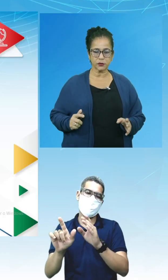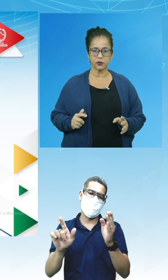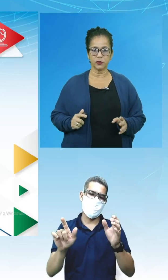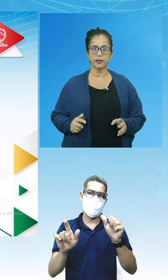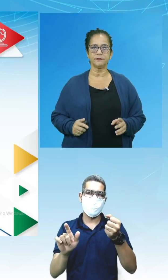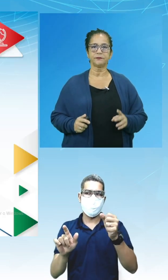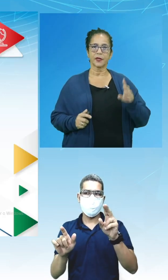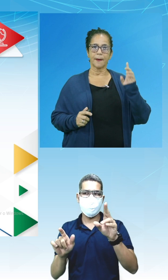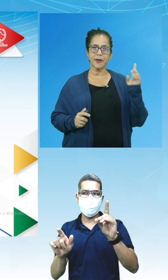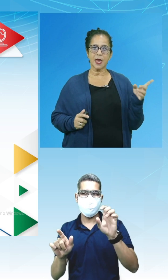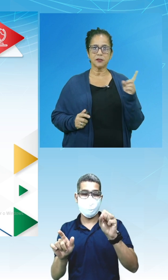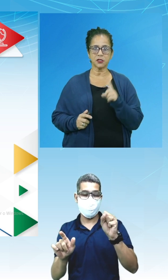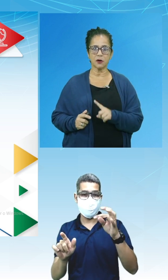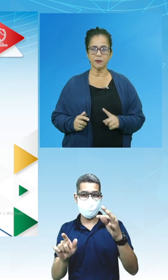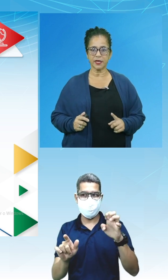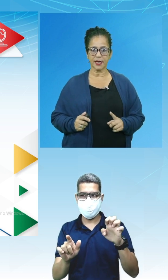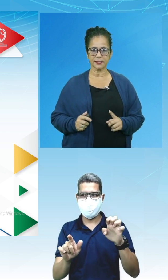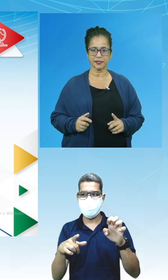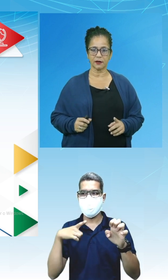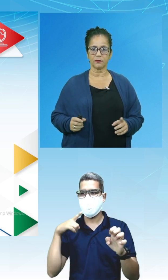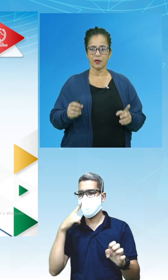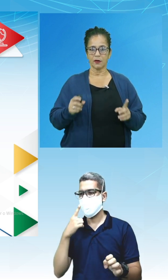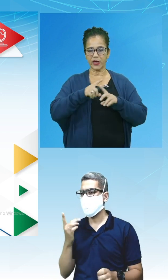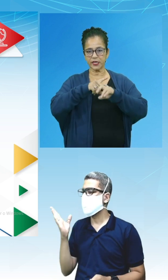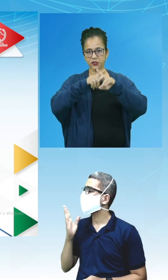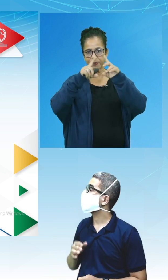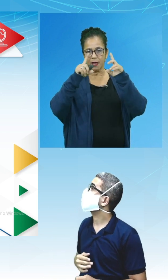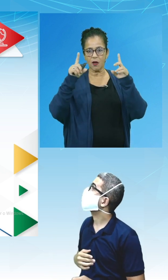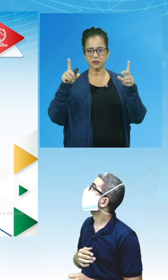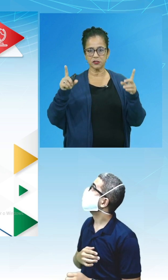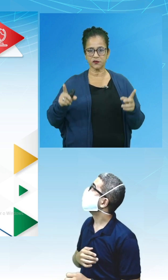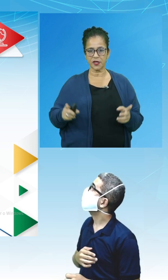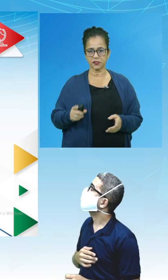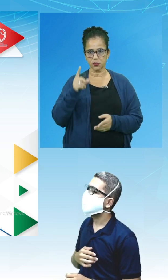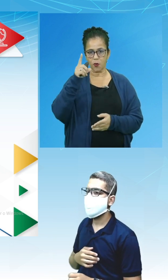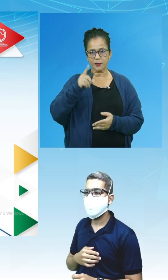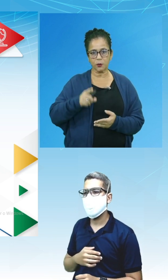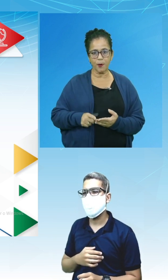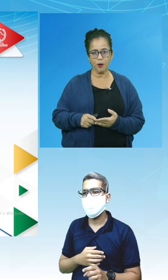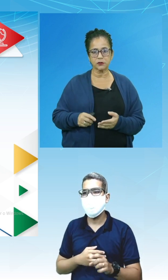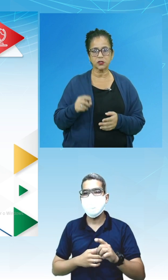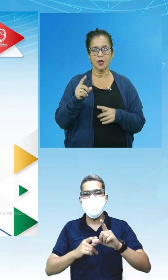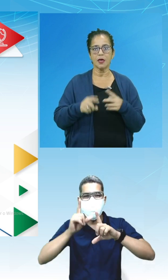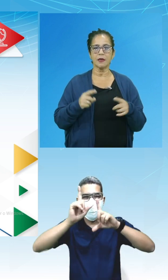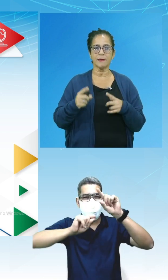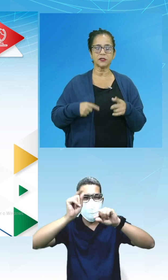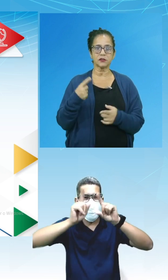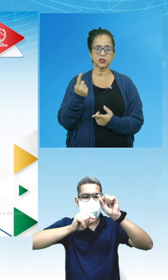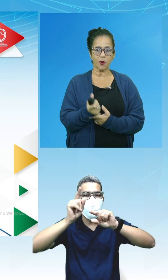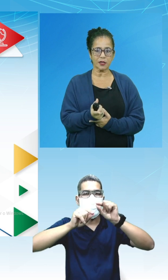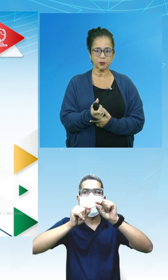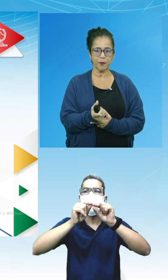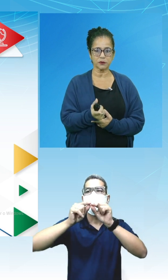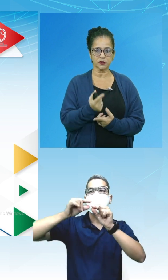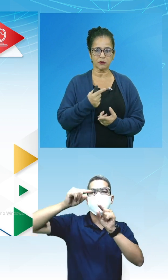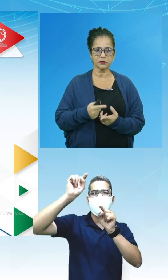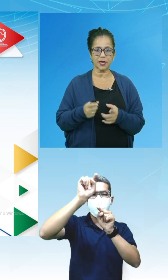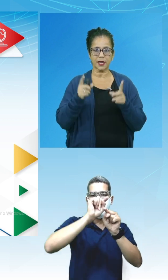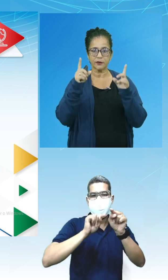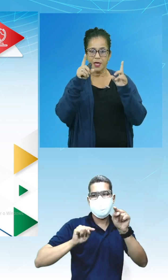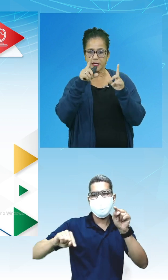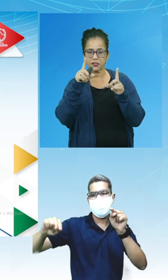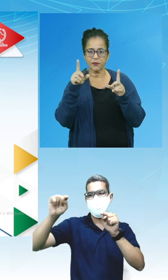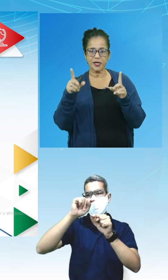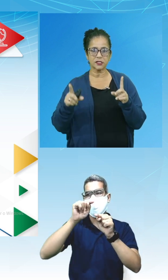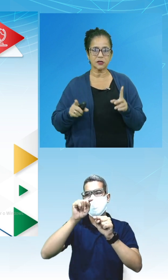uma leitura, meios de comunicação. Falei sobre a rosa dos ventos, são os 4 pontos, e mais outros 4 pontos ao